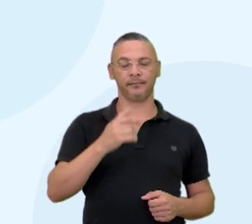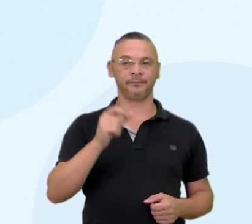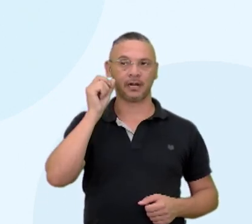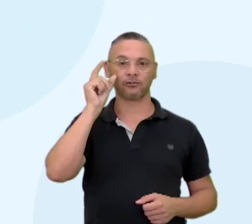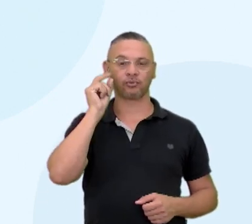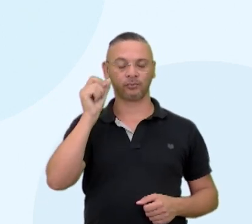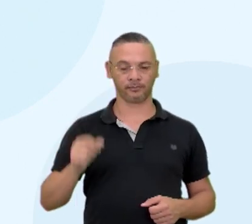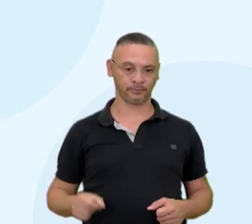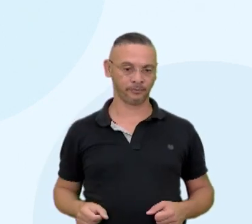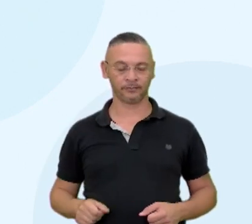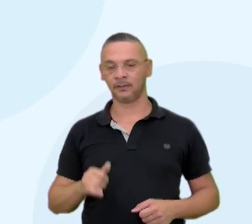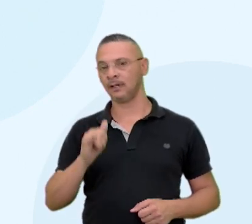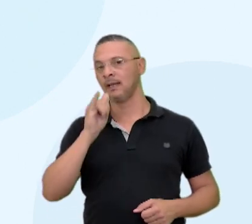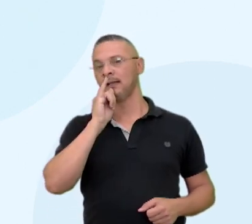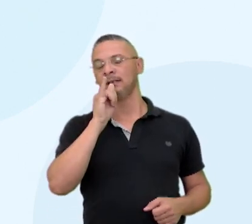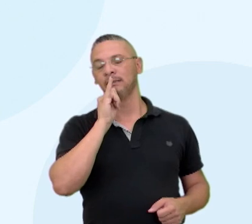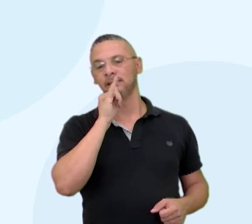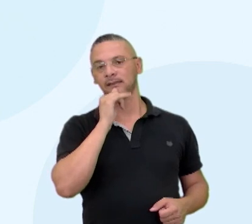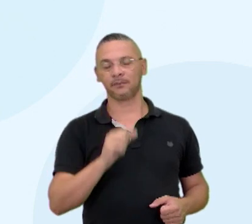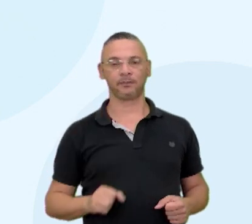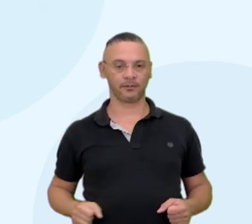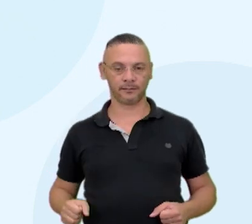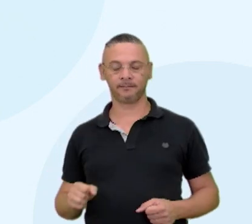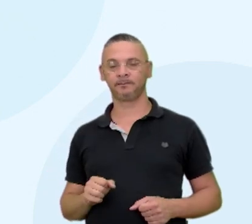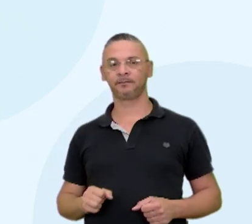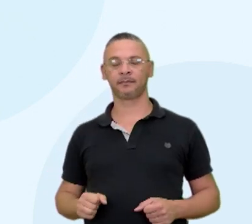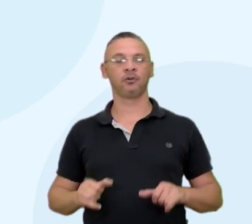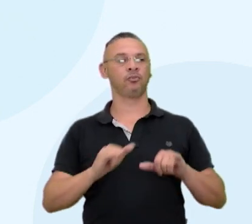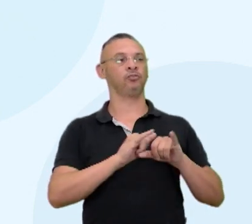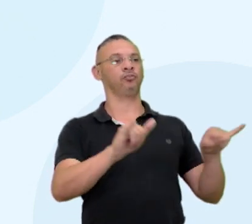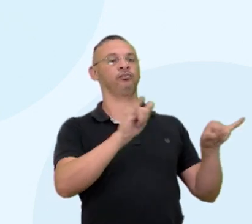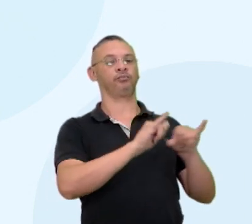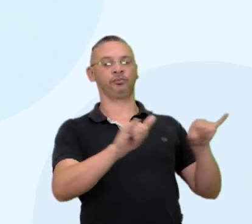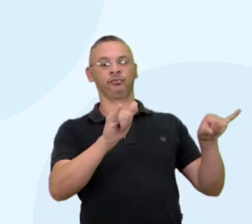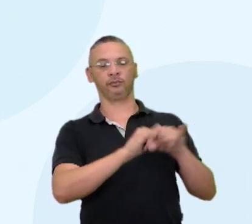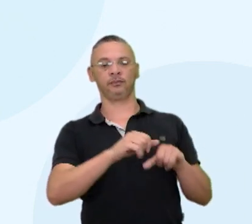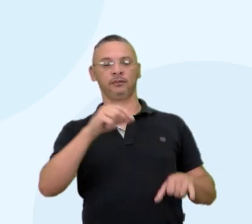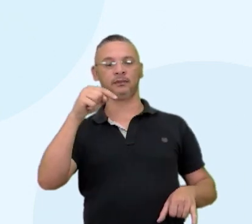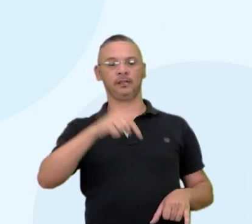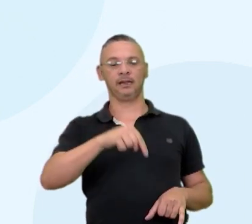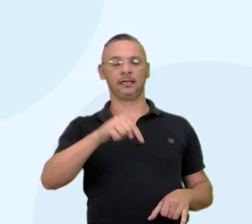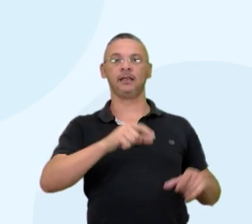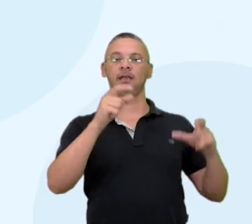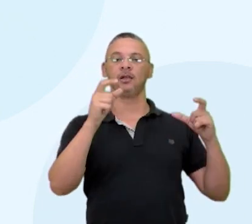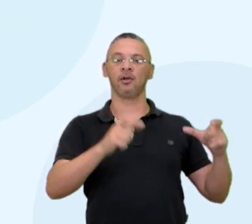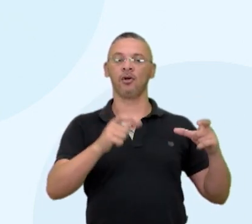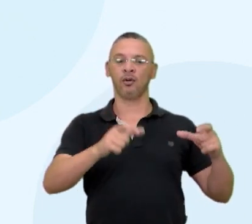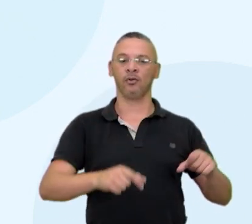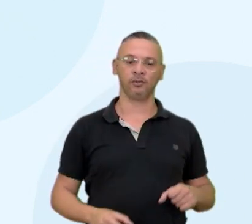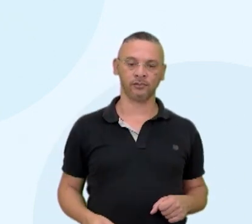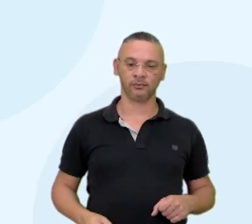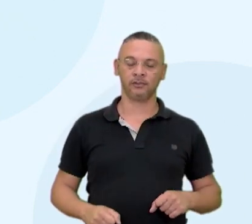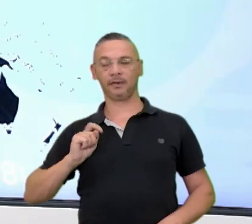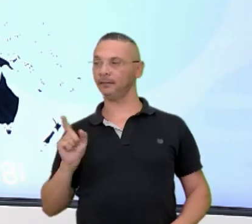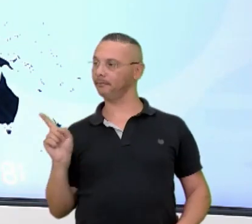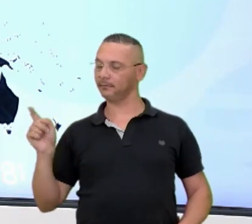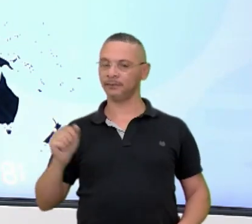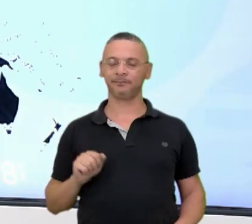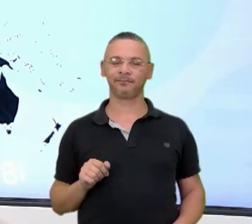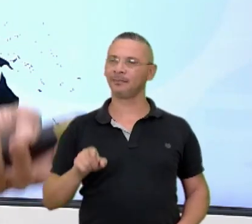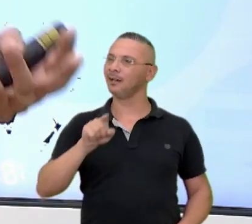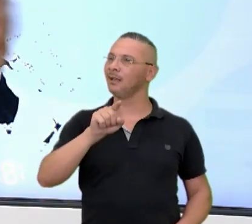importante, certo? Falamos sobre skimming, scanning, né? Bacana. Headline Details, essa foi uma aula bem tradicional, né,